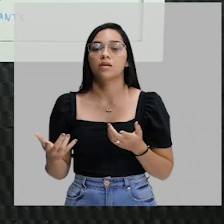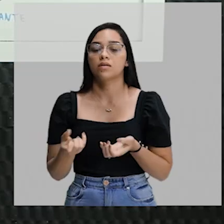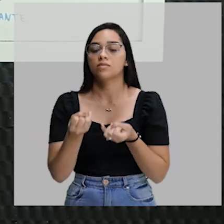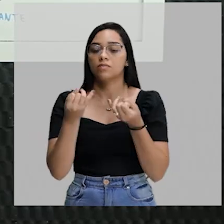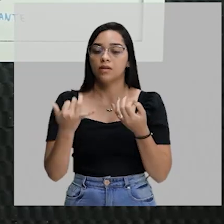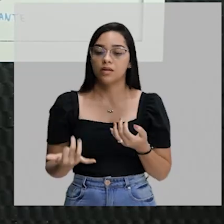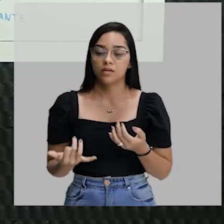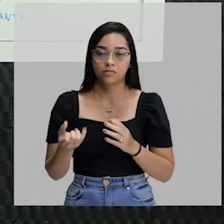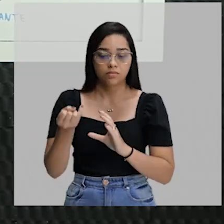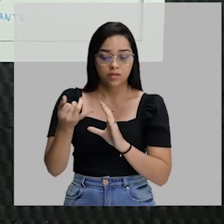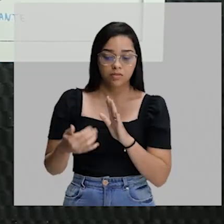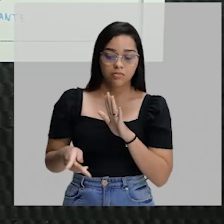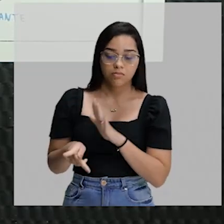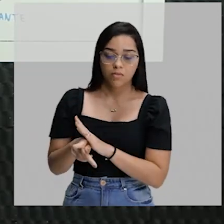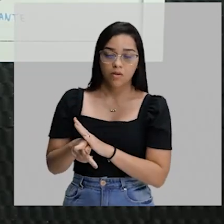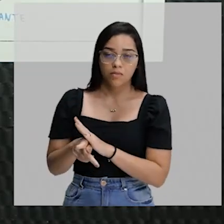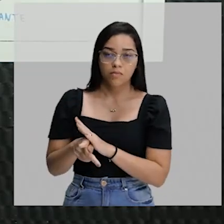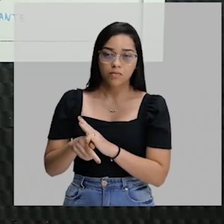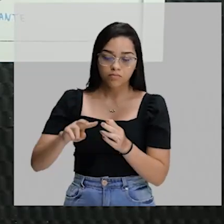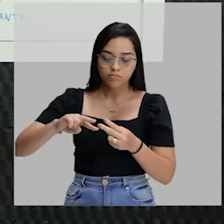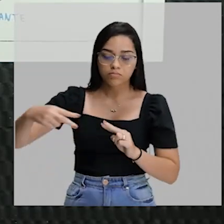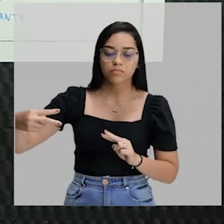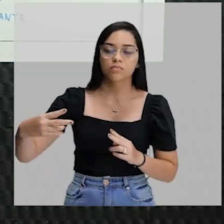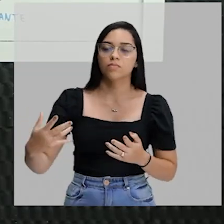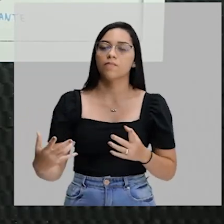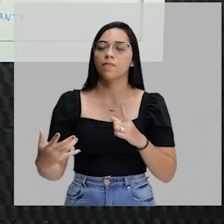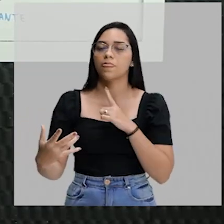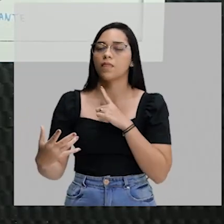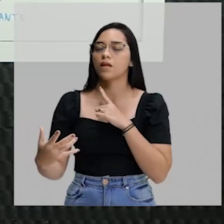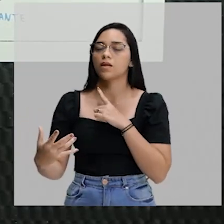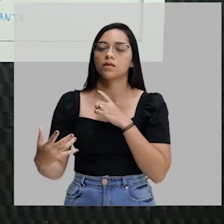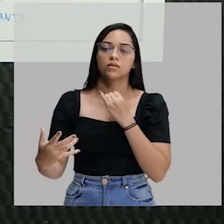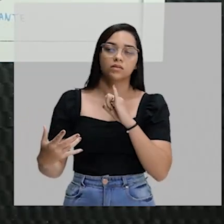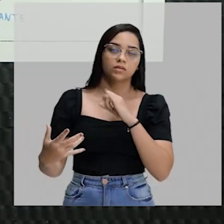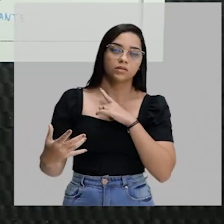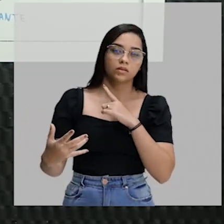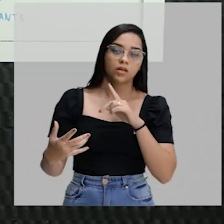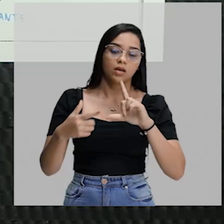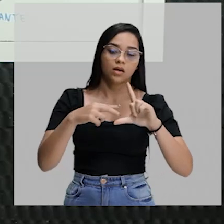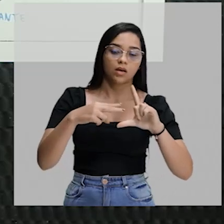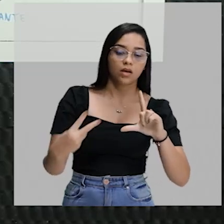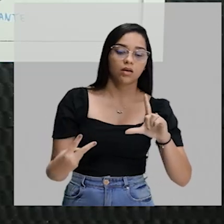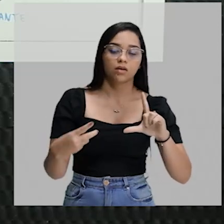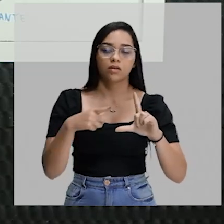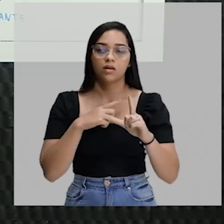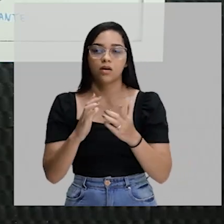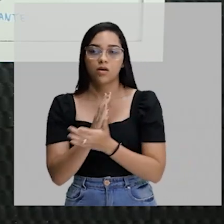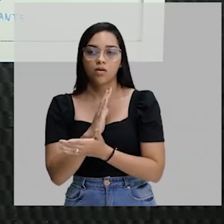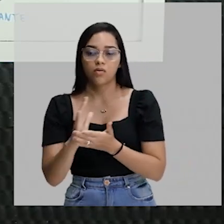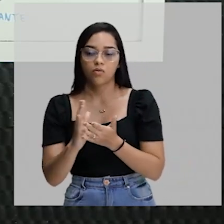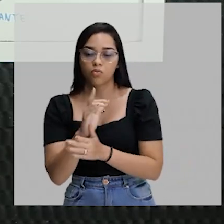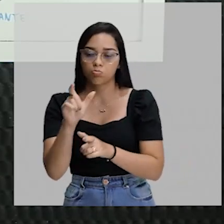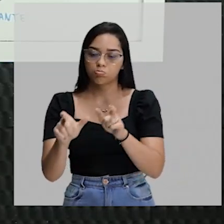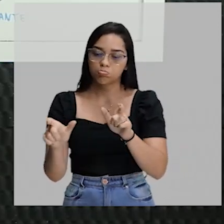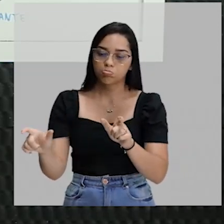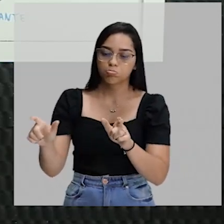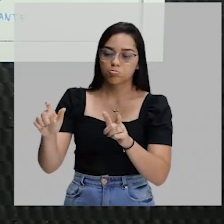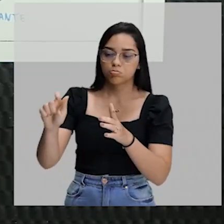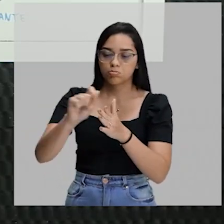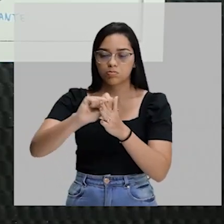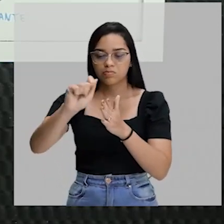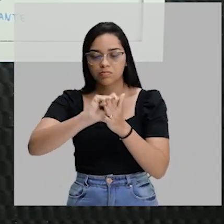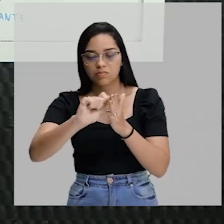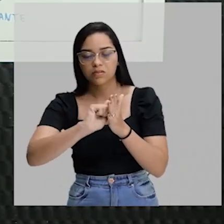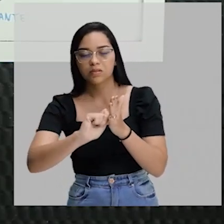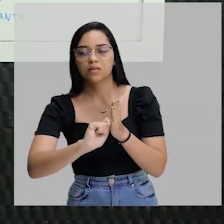de uma característica genética, tá? Se tiver um heredograma e tiver alguns indivíduos pintados,